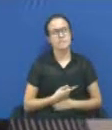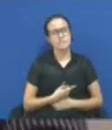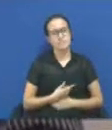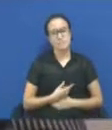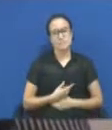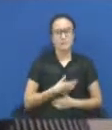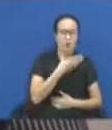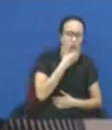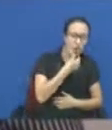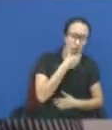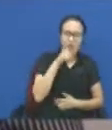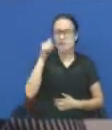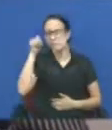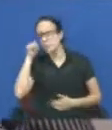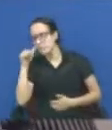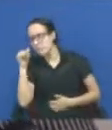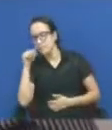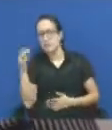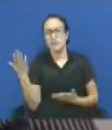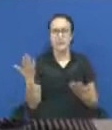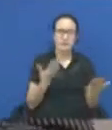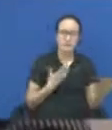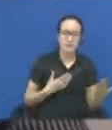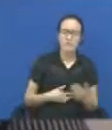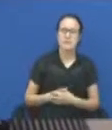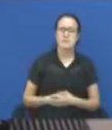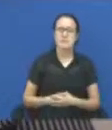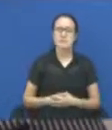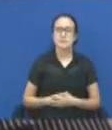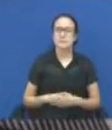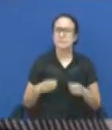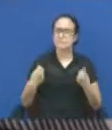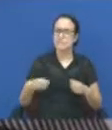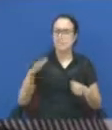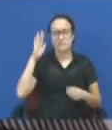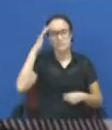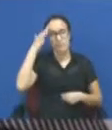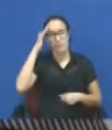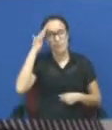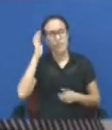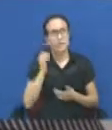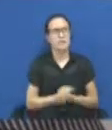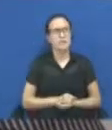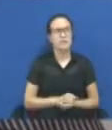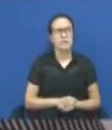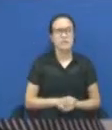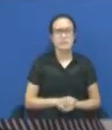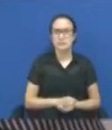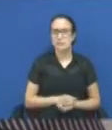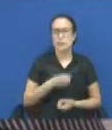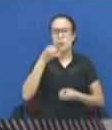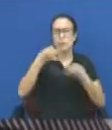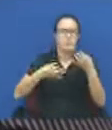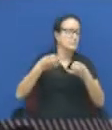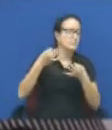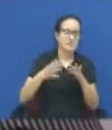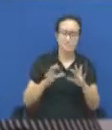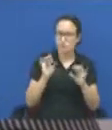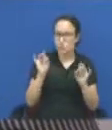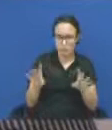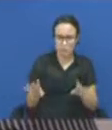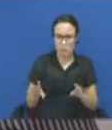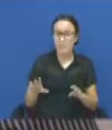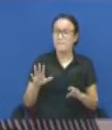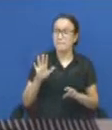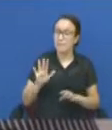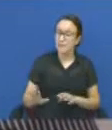homens e as mulheres que aqui estão, né, entendem não apenas as minhas palavras, mas a importância do